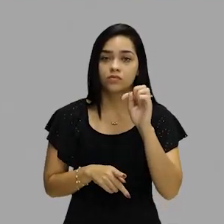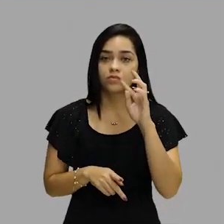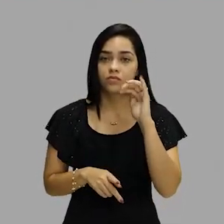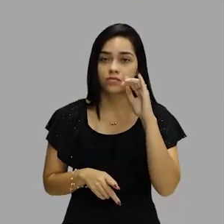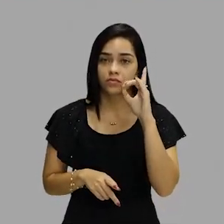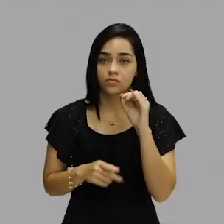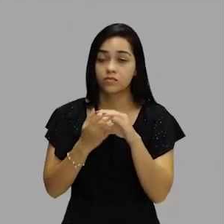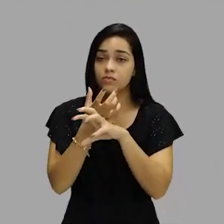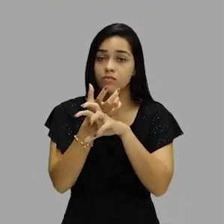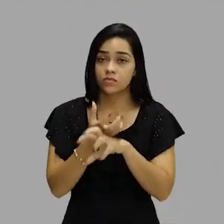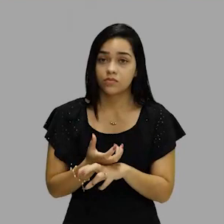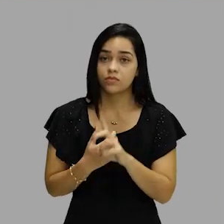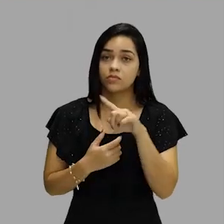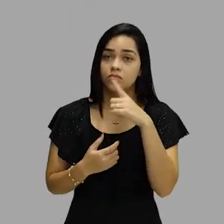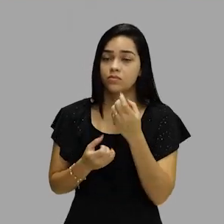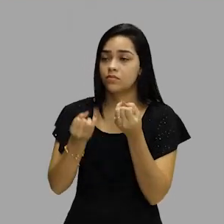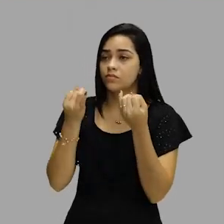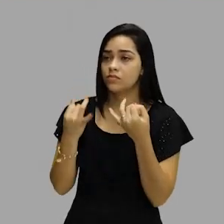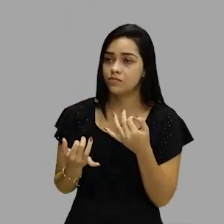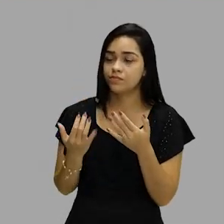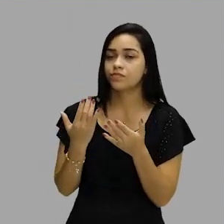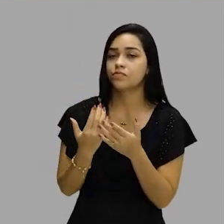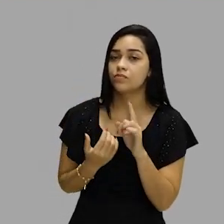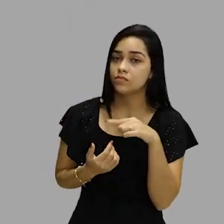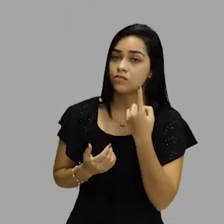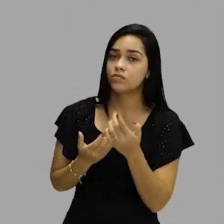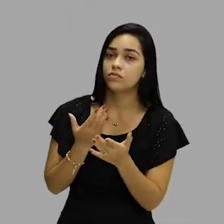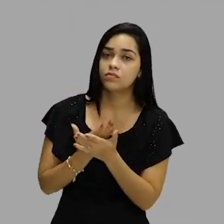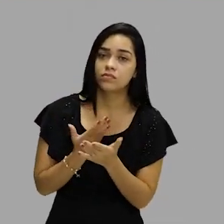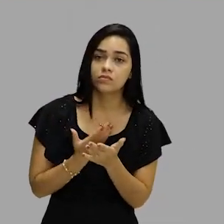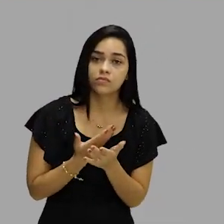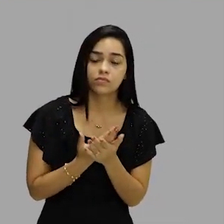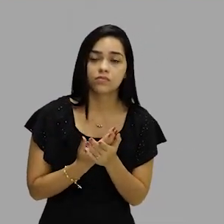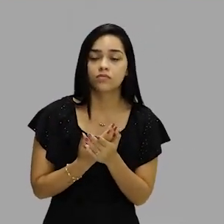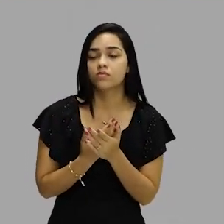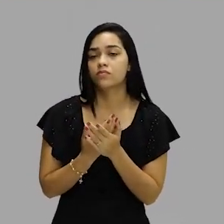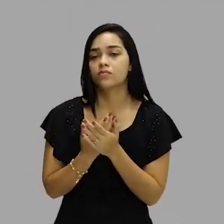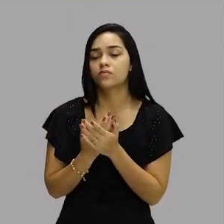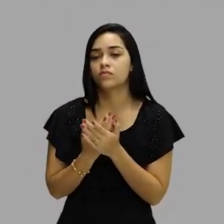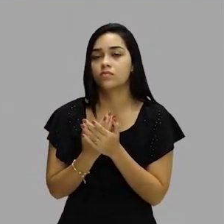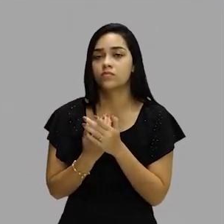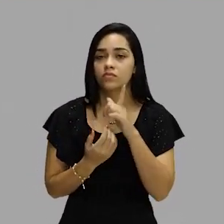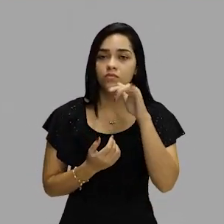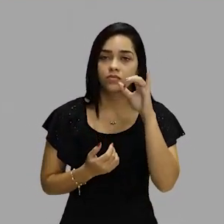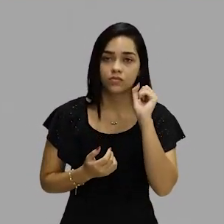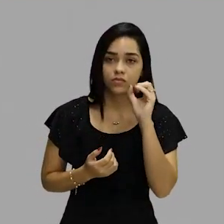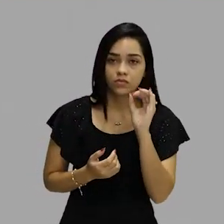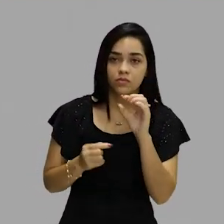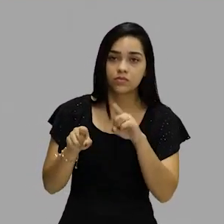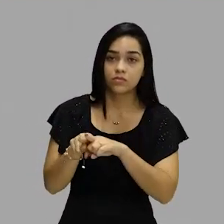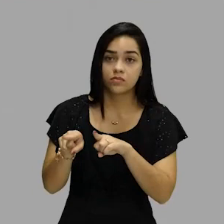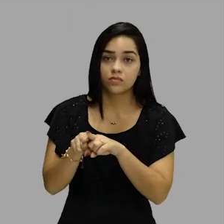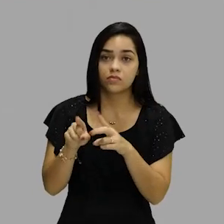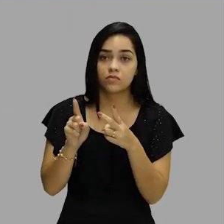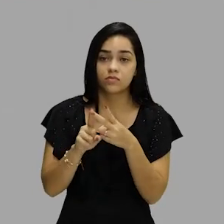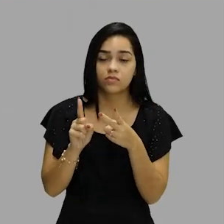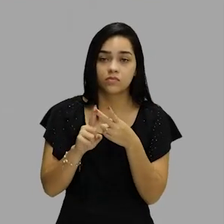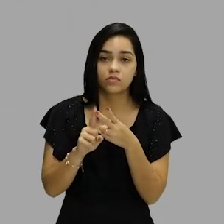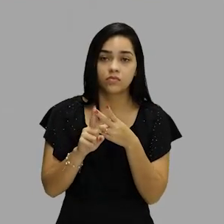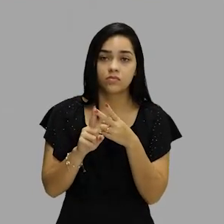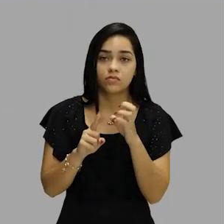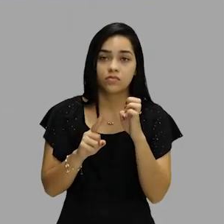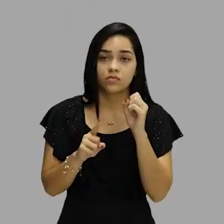estriado esquelético, tá? Depois nós vamos estudar nas outras aulas tecido muscular liso, né? E o tecido